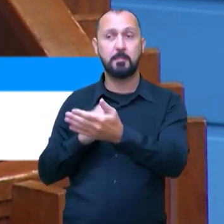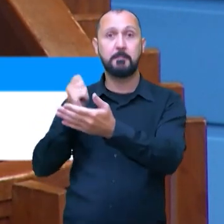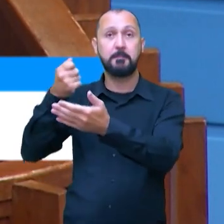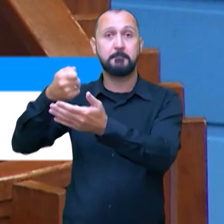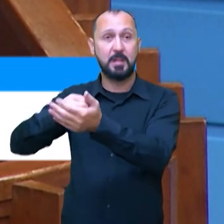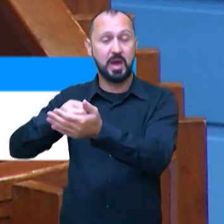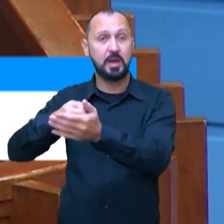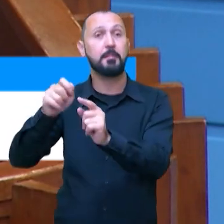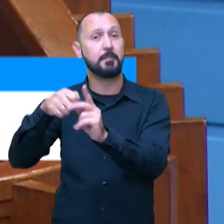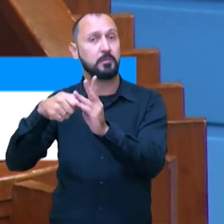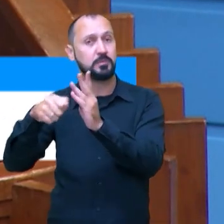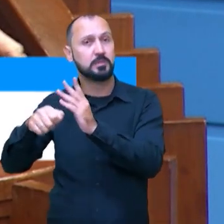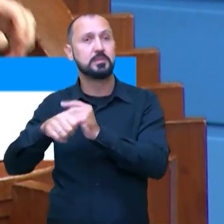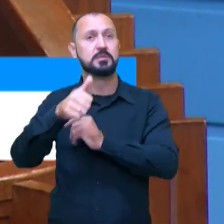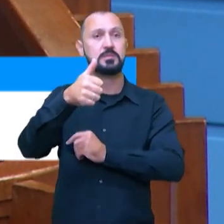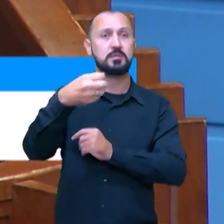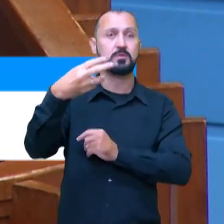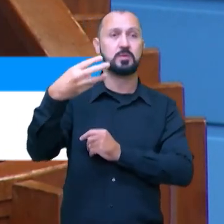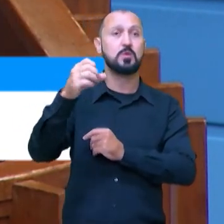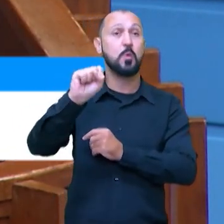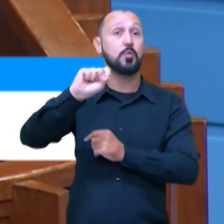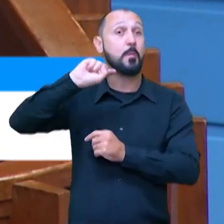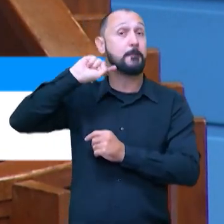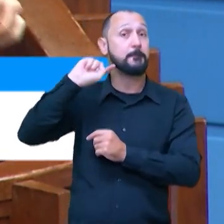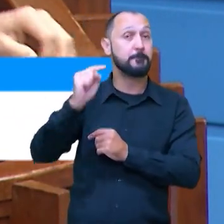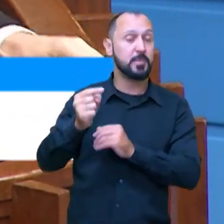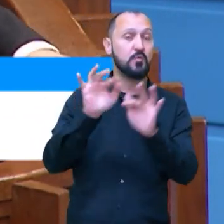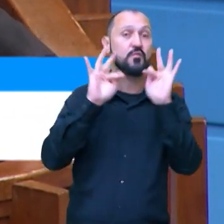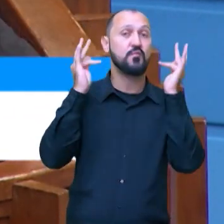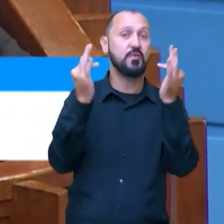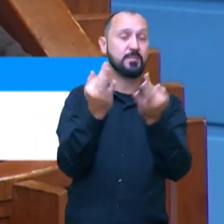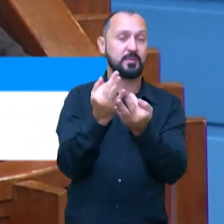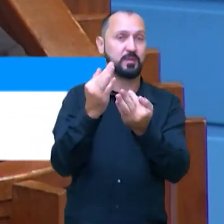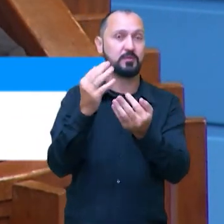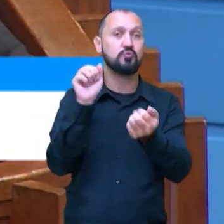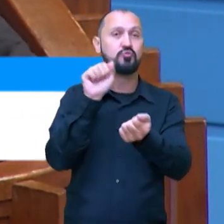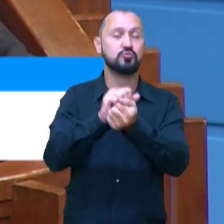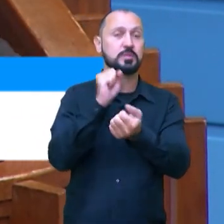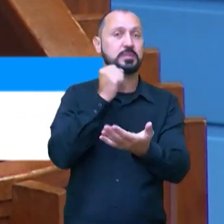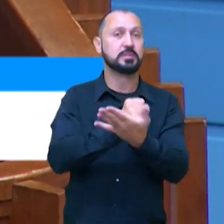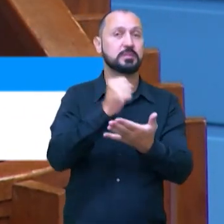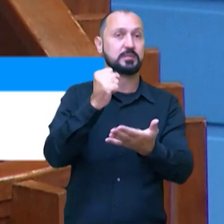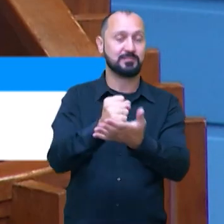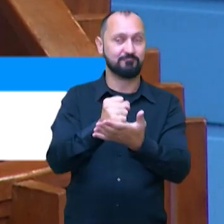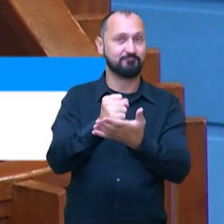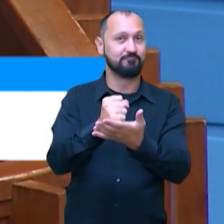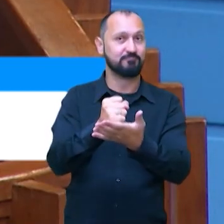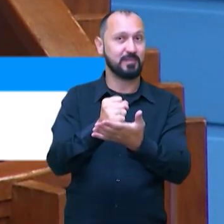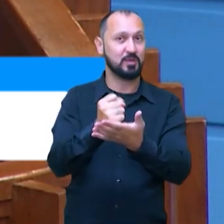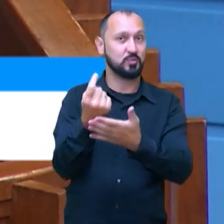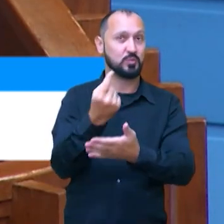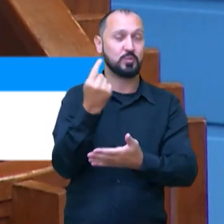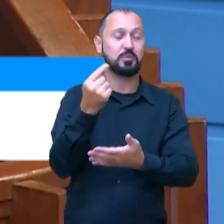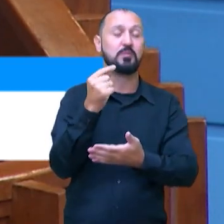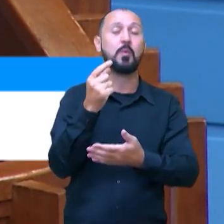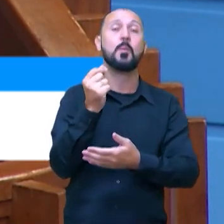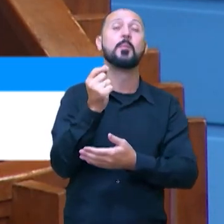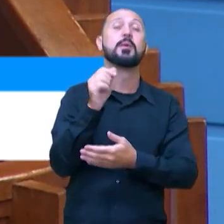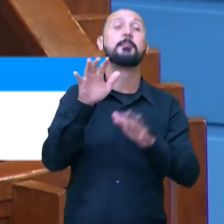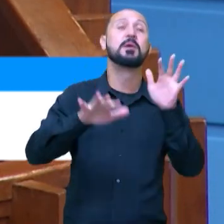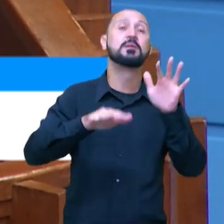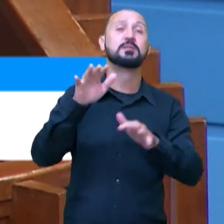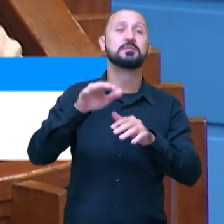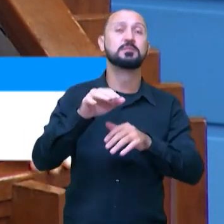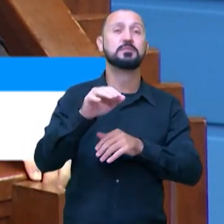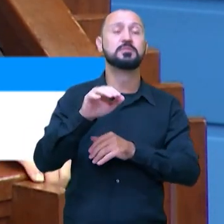lá e paga mensalmente a conta de 138 mil famílias que estão no cadastro único. Há um